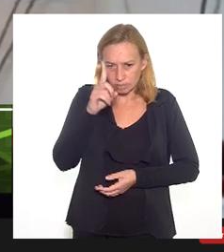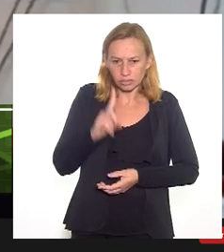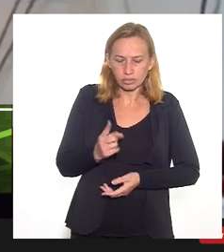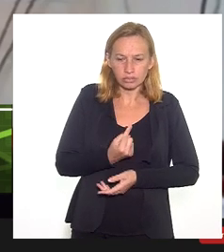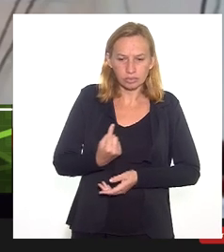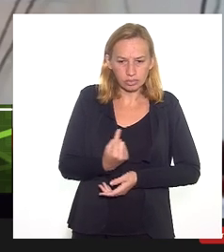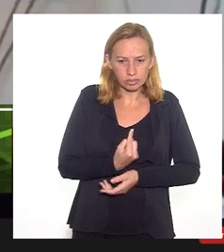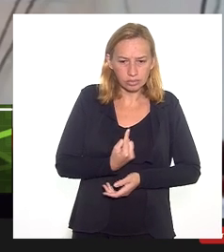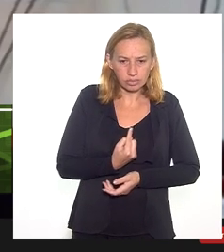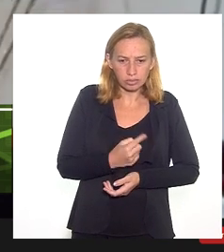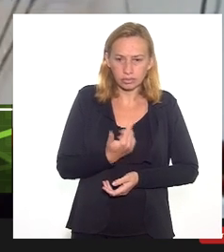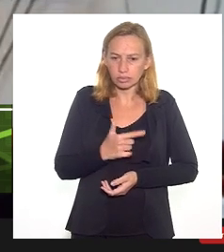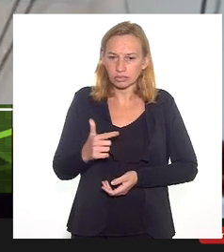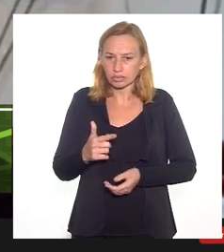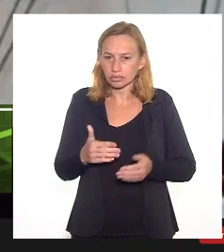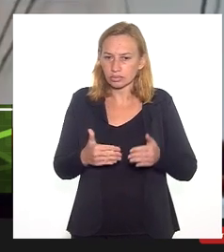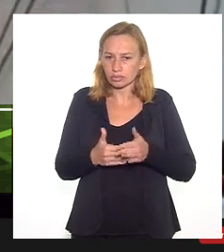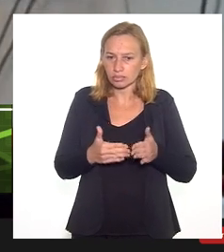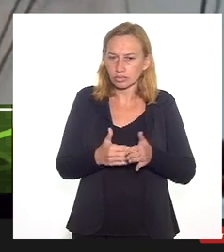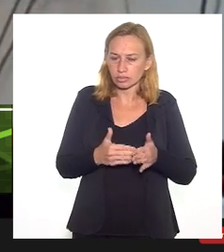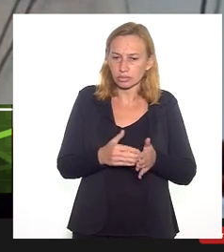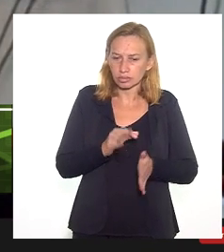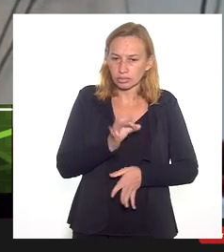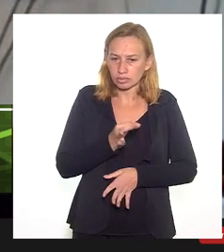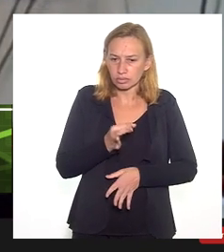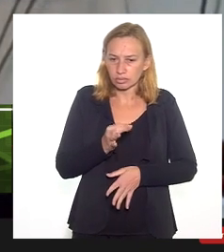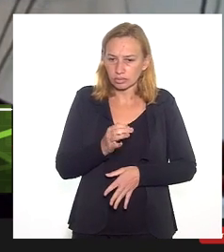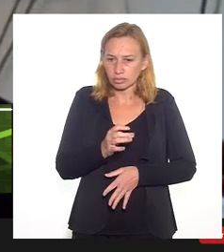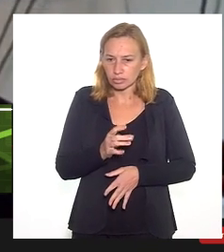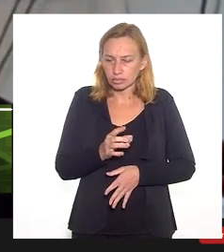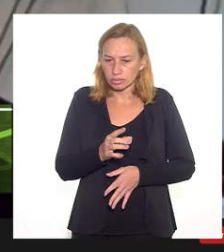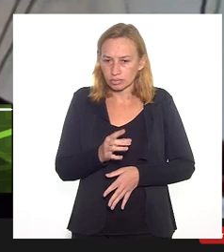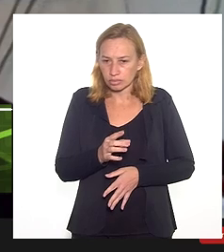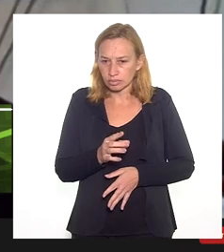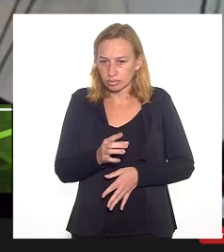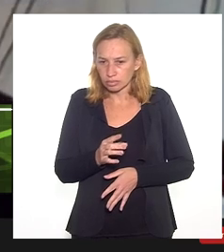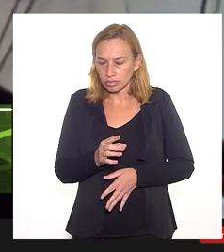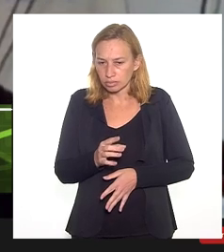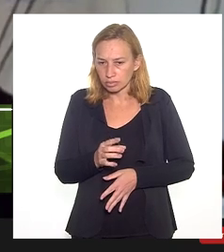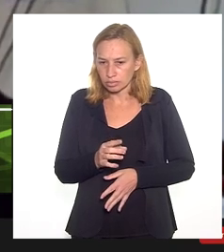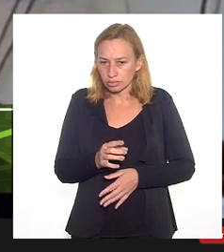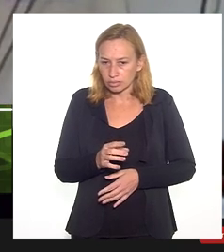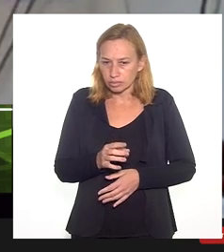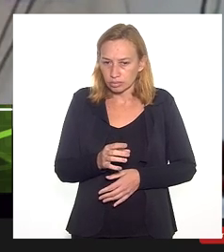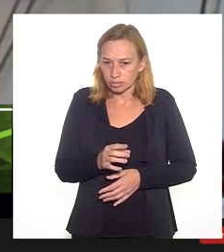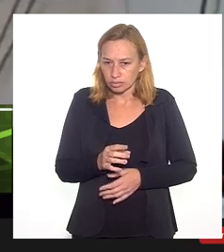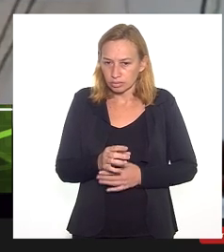não existe nenhuma restrição legal para que as nossas progressões e promoções estejam sendo assim